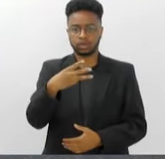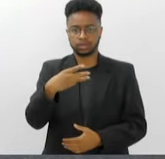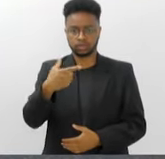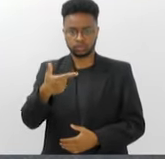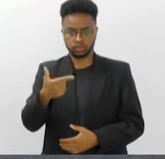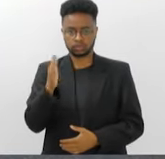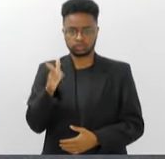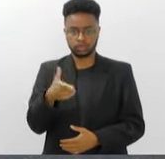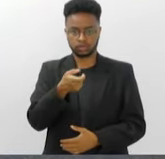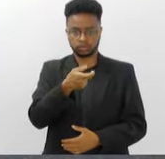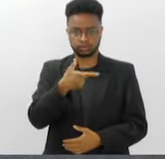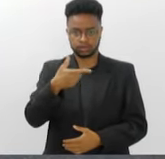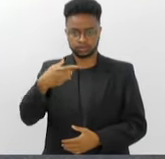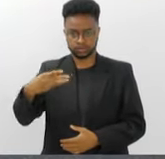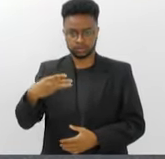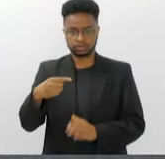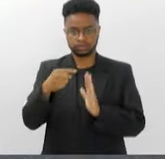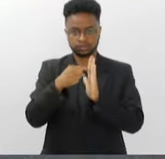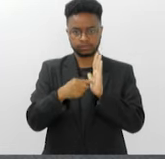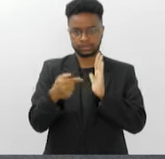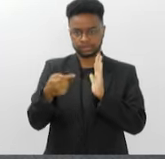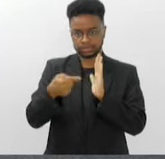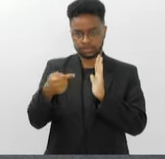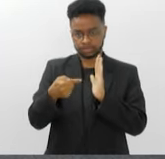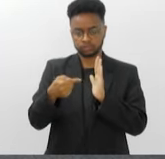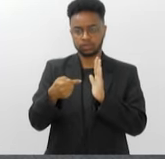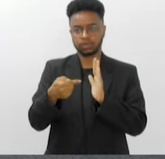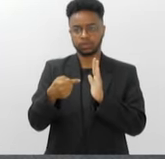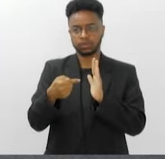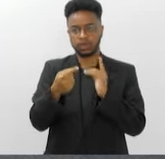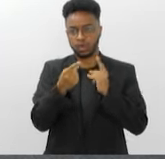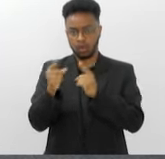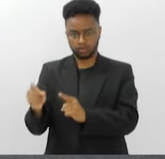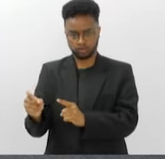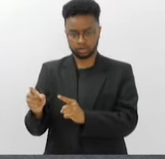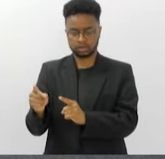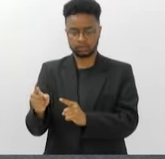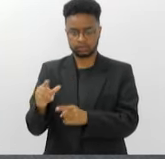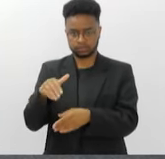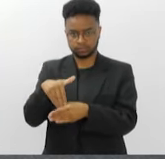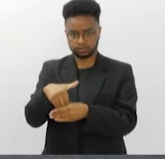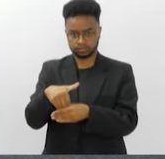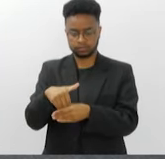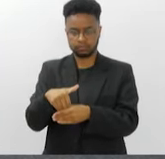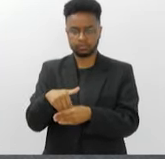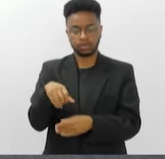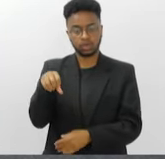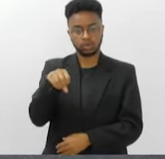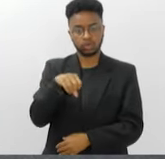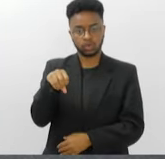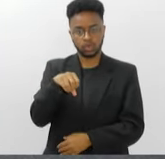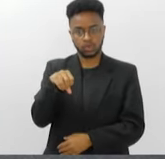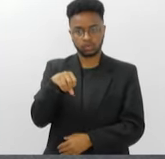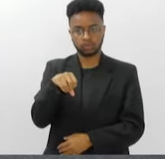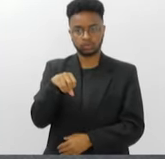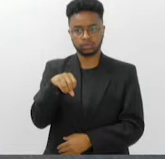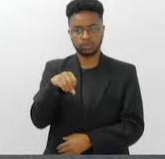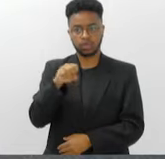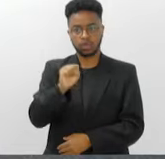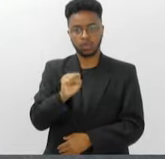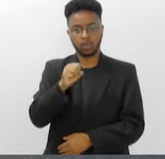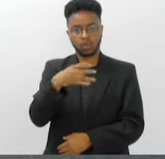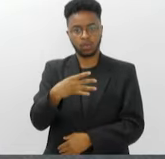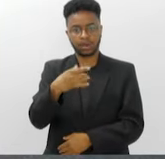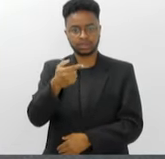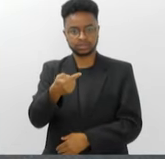de 2023, o sétimo da pauta. Esse é contrário. E o nono, que é o